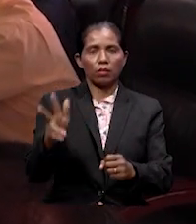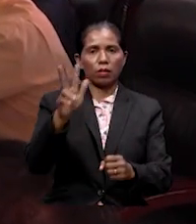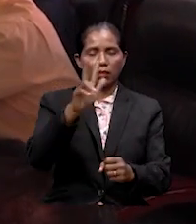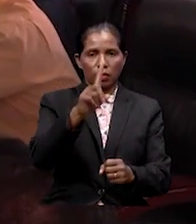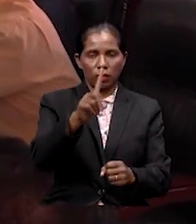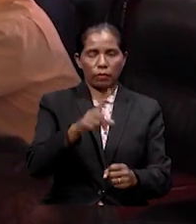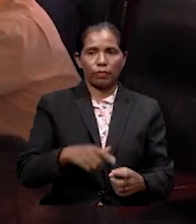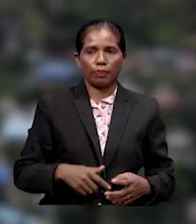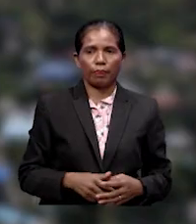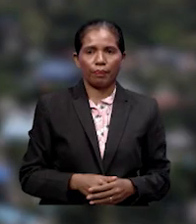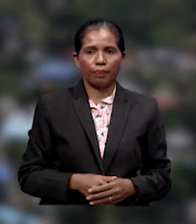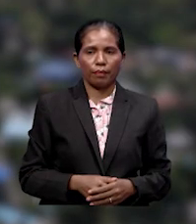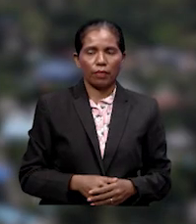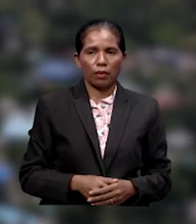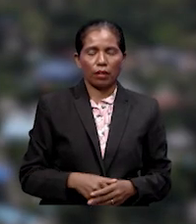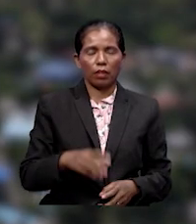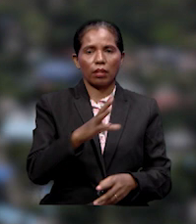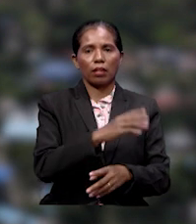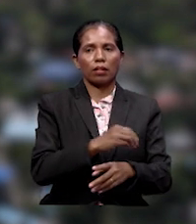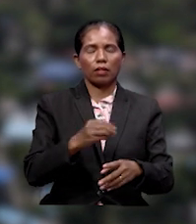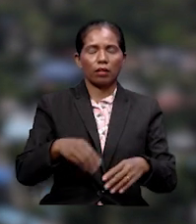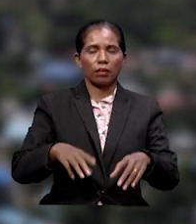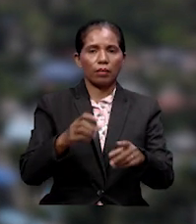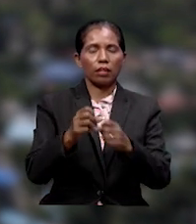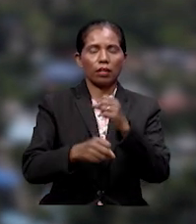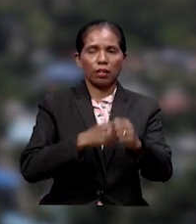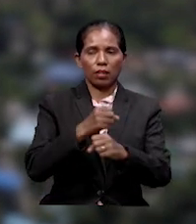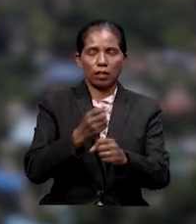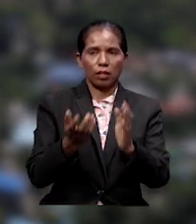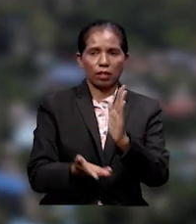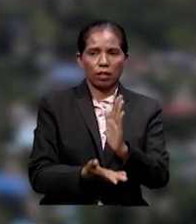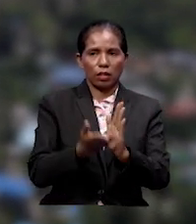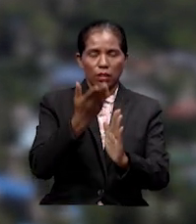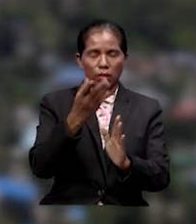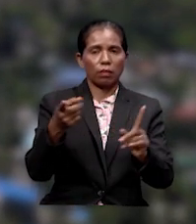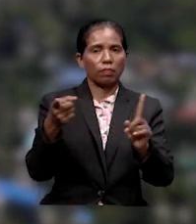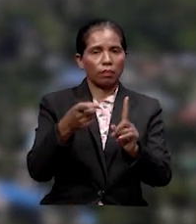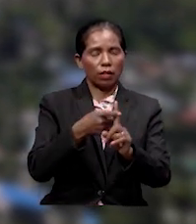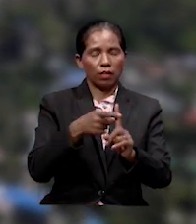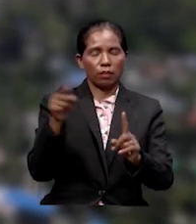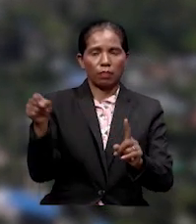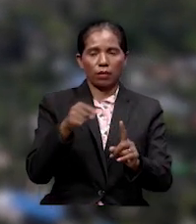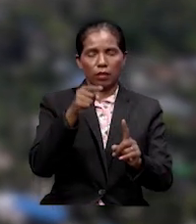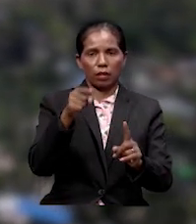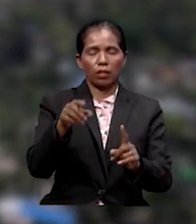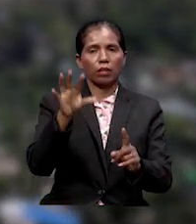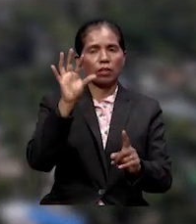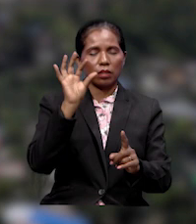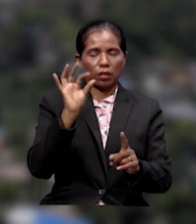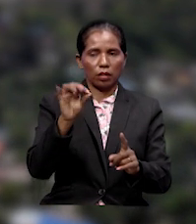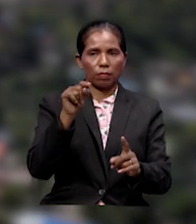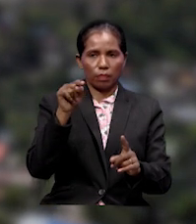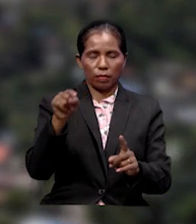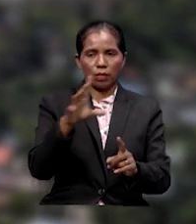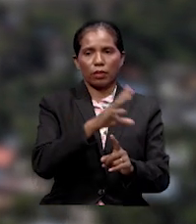ida. Inflação tridível anual saiba mais por cento sia ponto nem no non